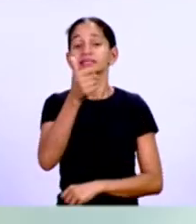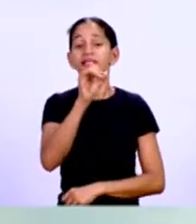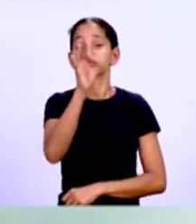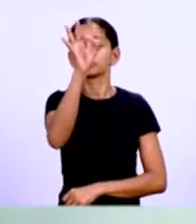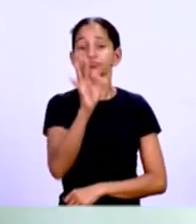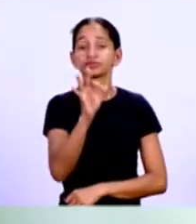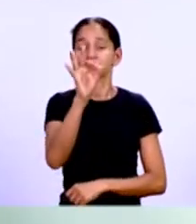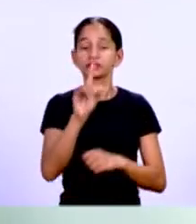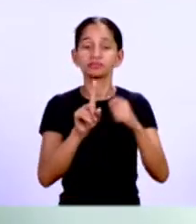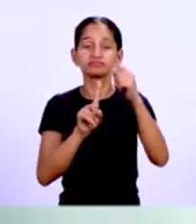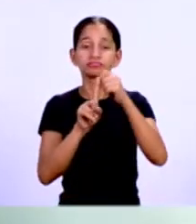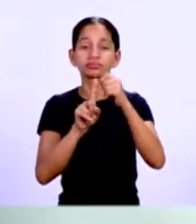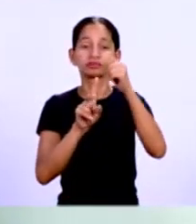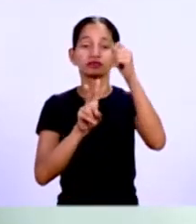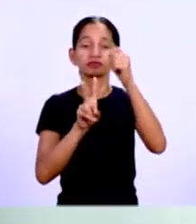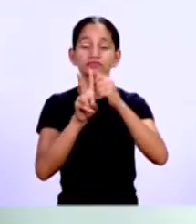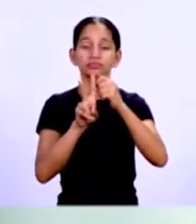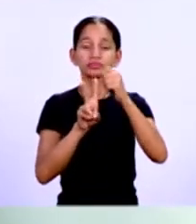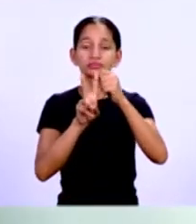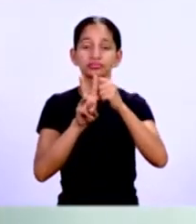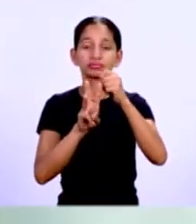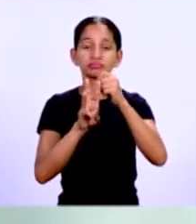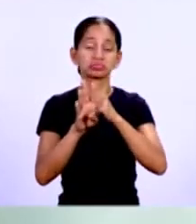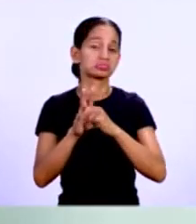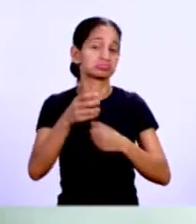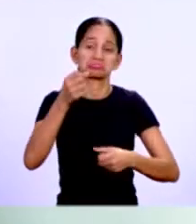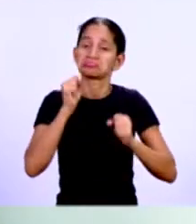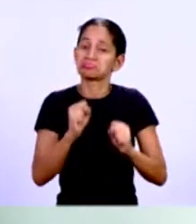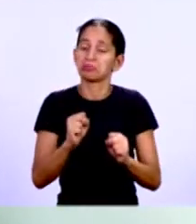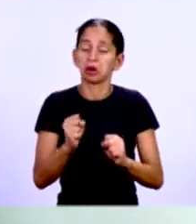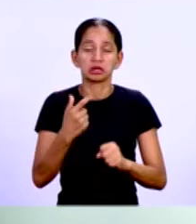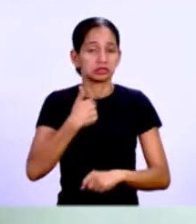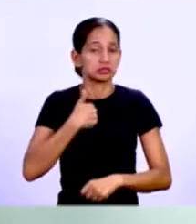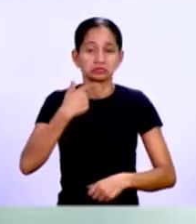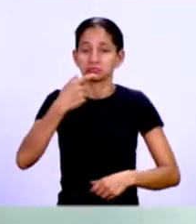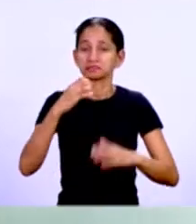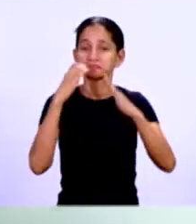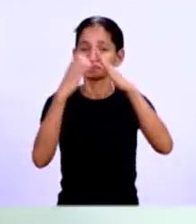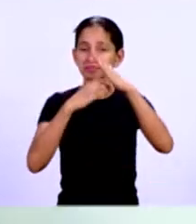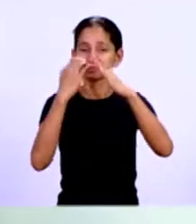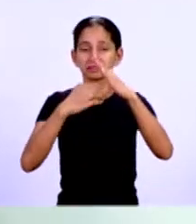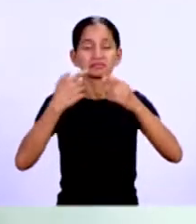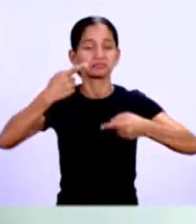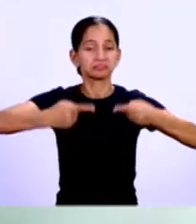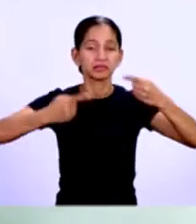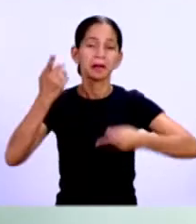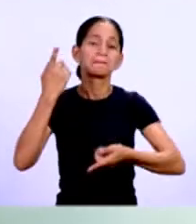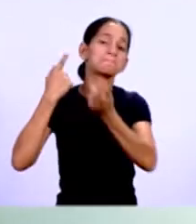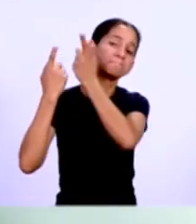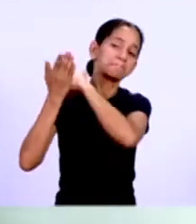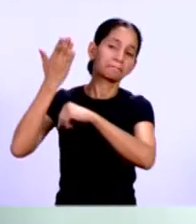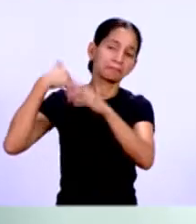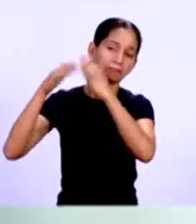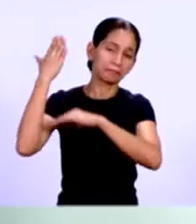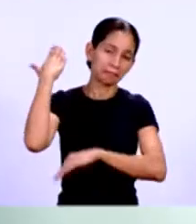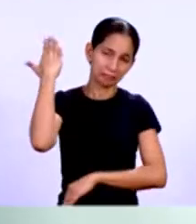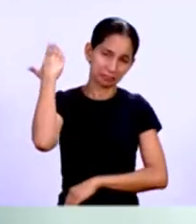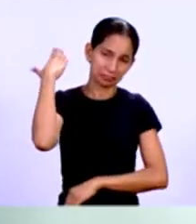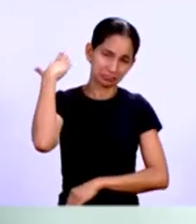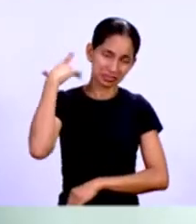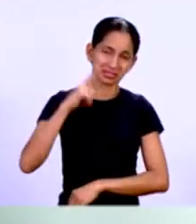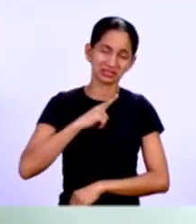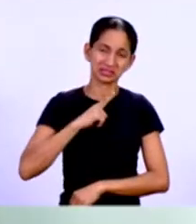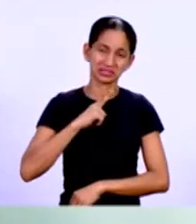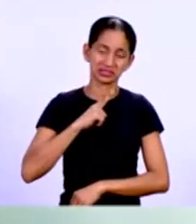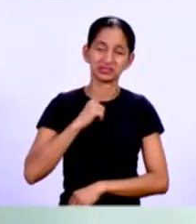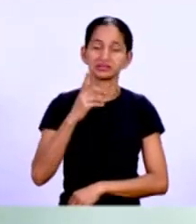por mês. É uma política que você está cobrando juros. Antigamente era bastante comum, né? Principalmente quando a gente tinha bastante inflação mês